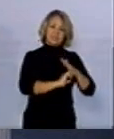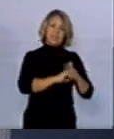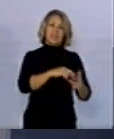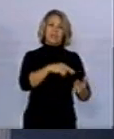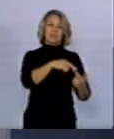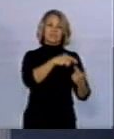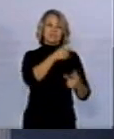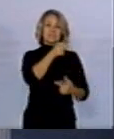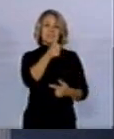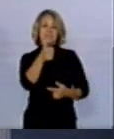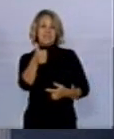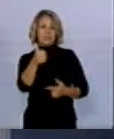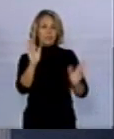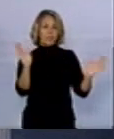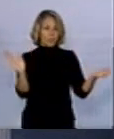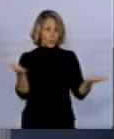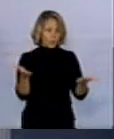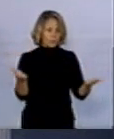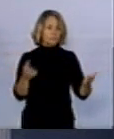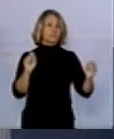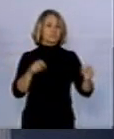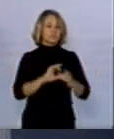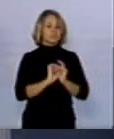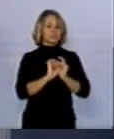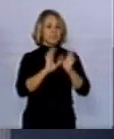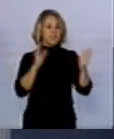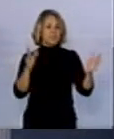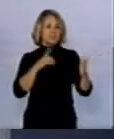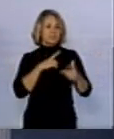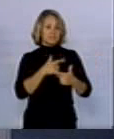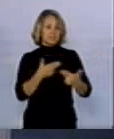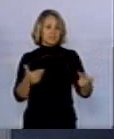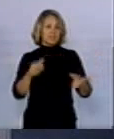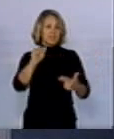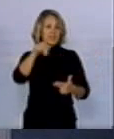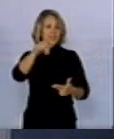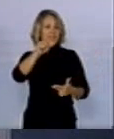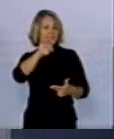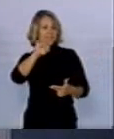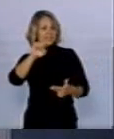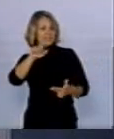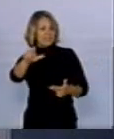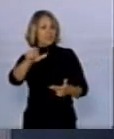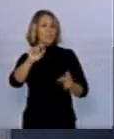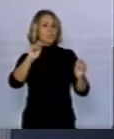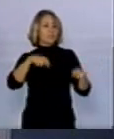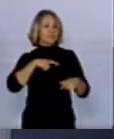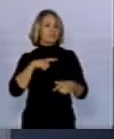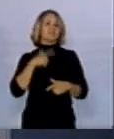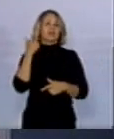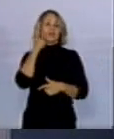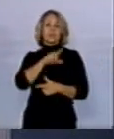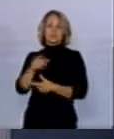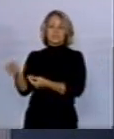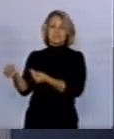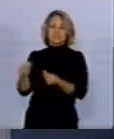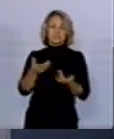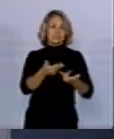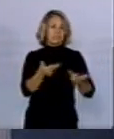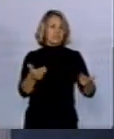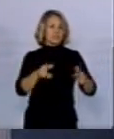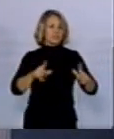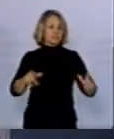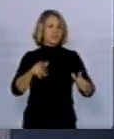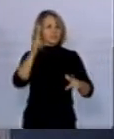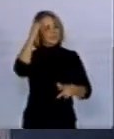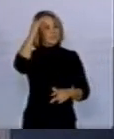da LGT hoje já permite que a Anatel estabeleça limites, restrições, condições à aquisição de outorgas, né, com o fim